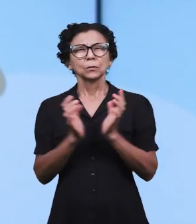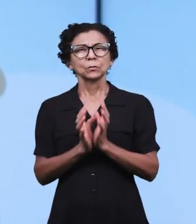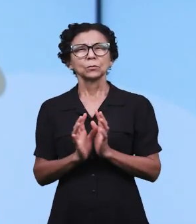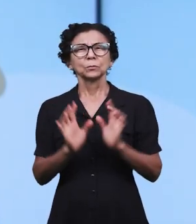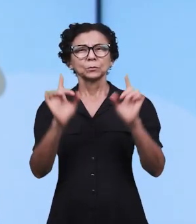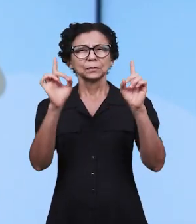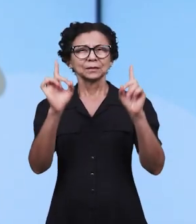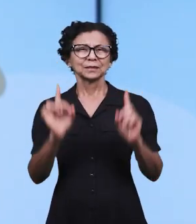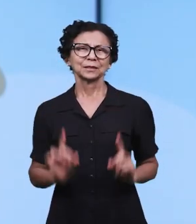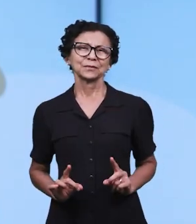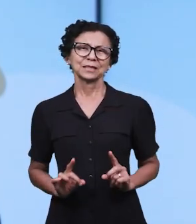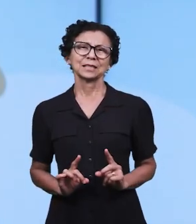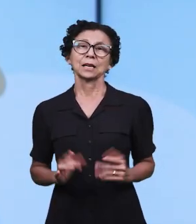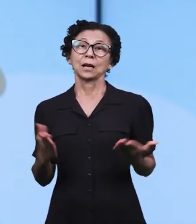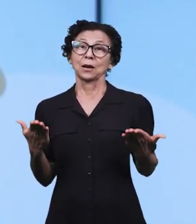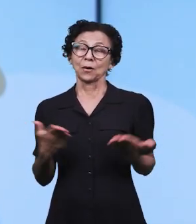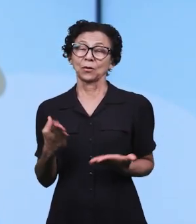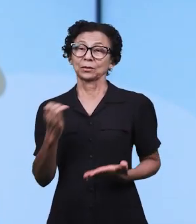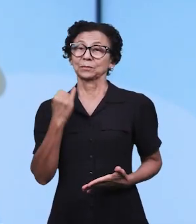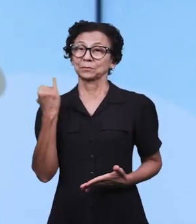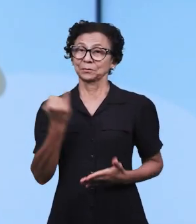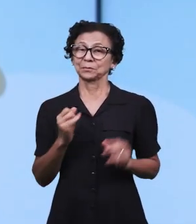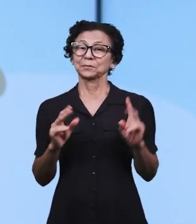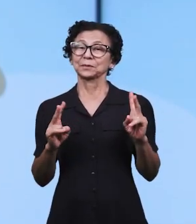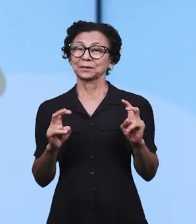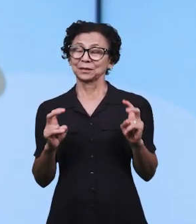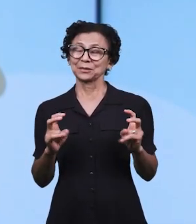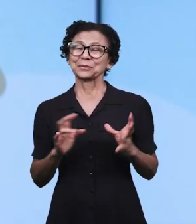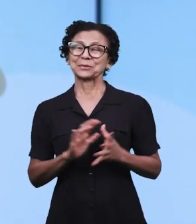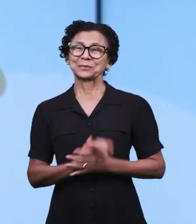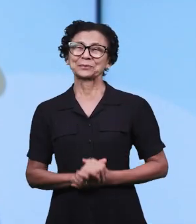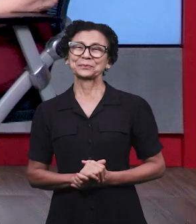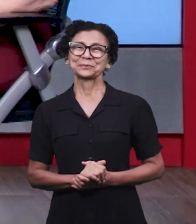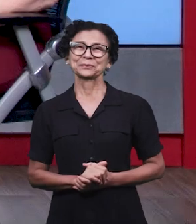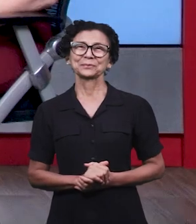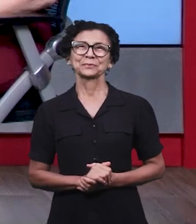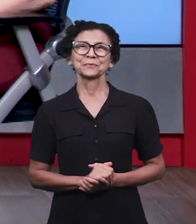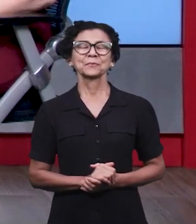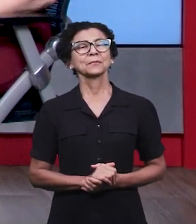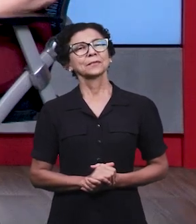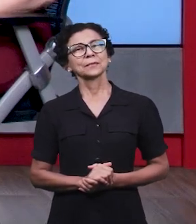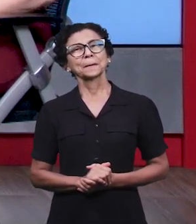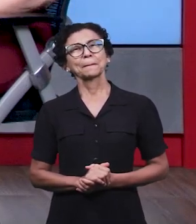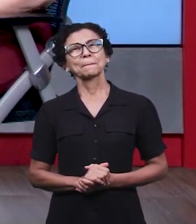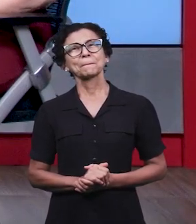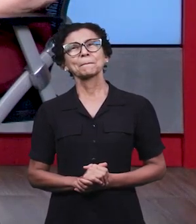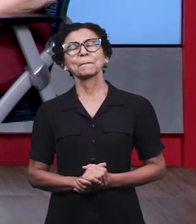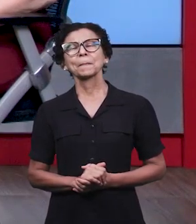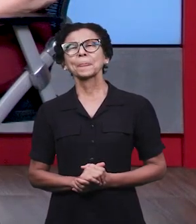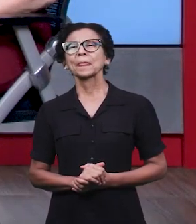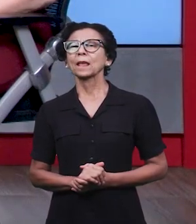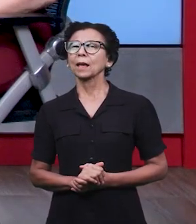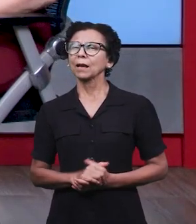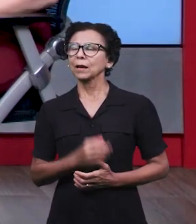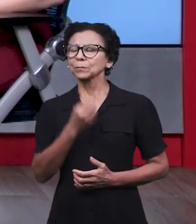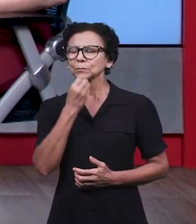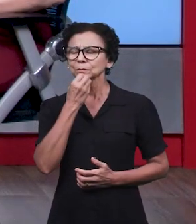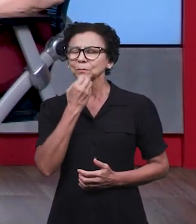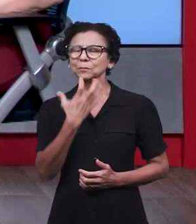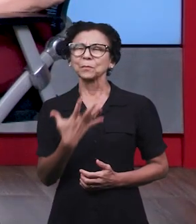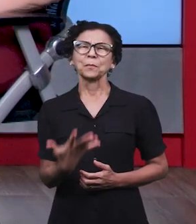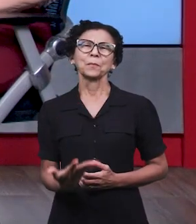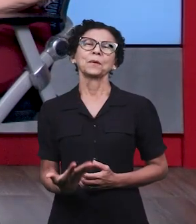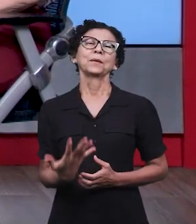hoje certamente vai ser bastante importante para todos aqueles que estão nos ouvindo. Que maravilha! É muito bom